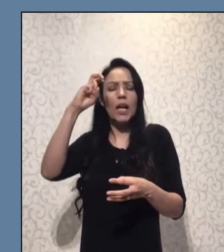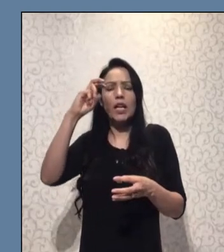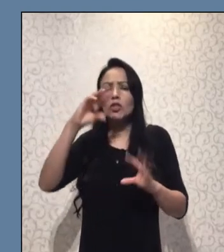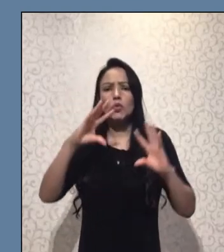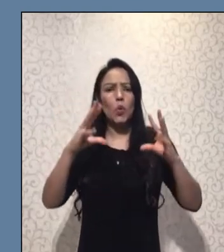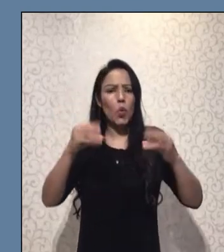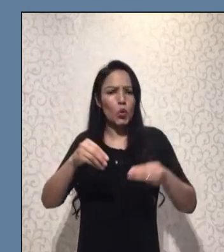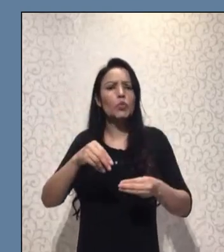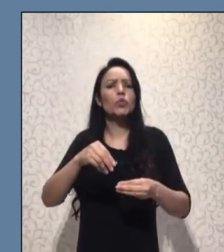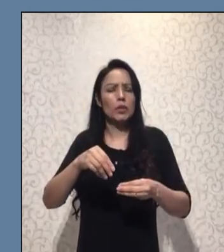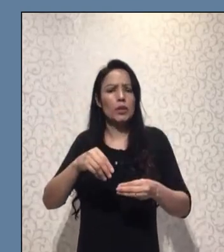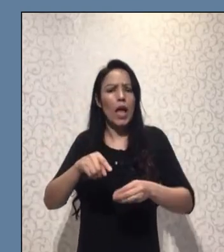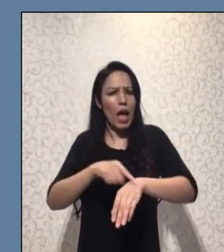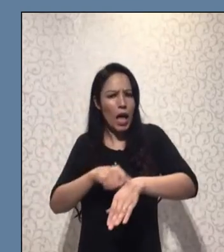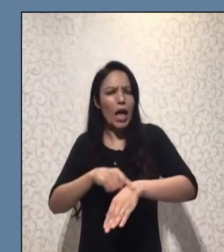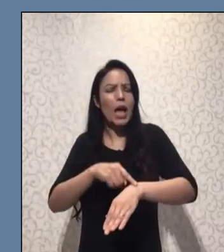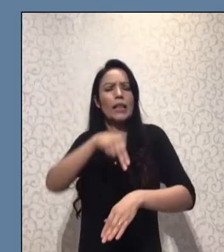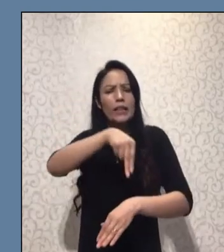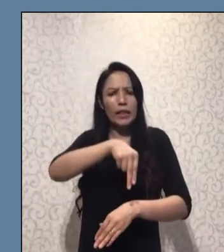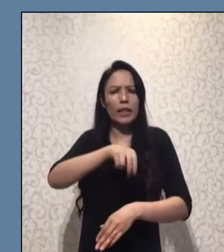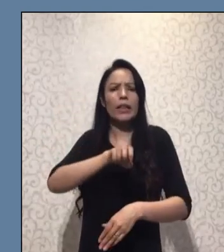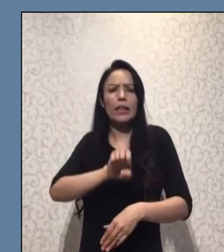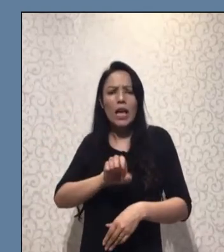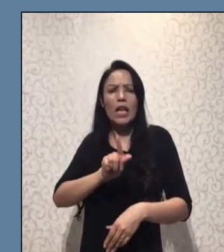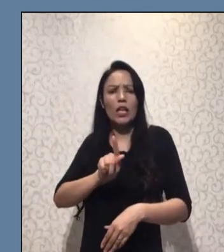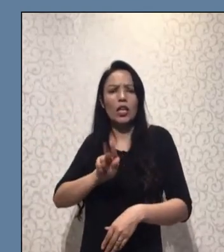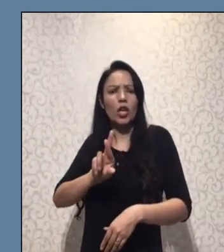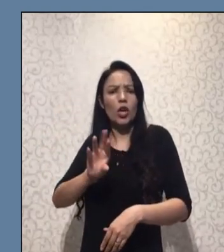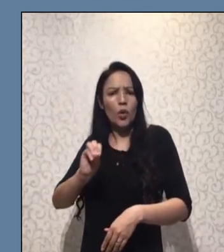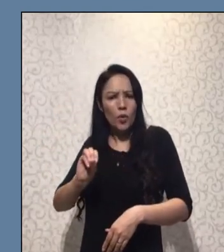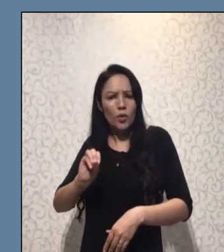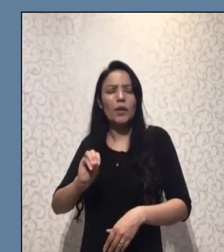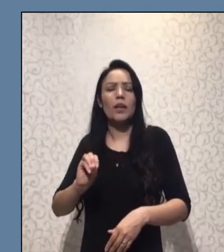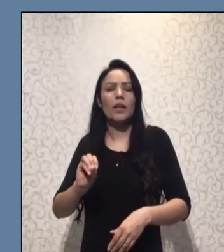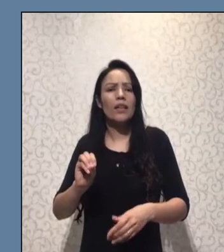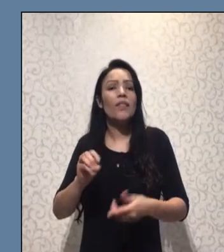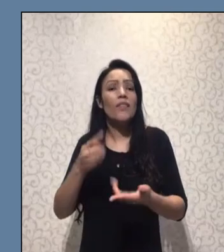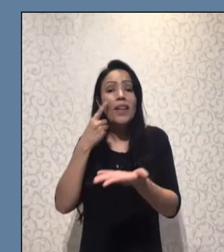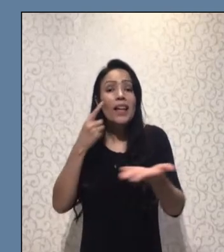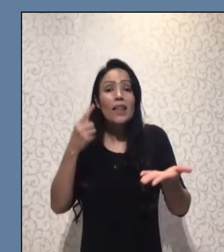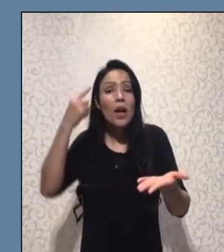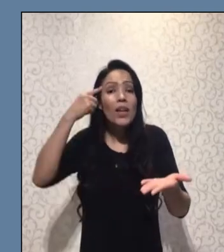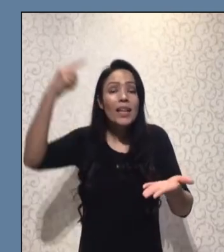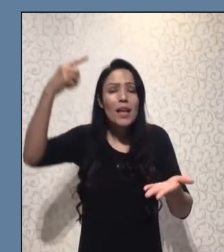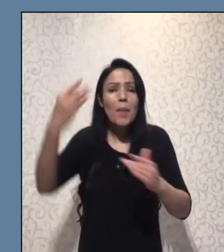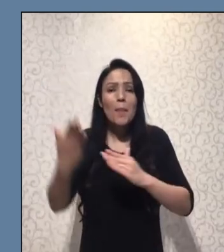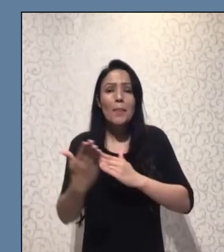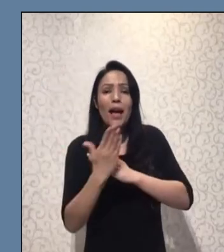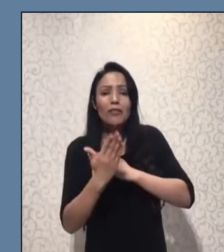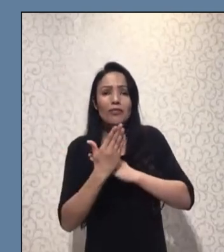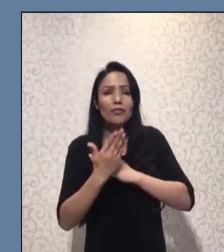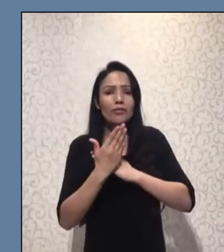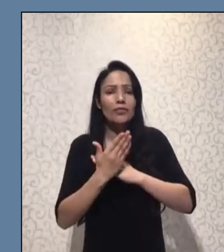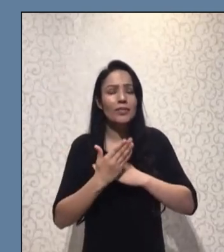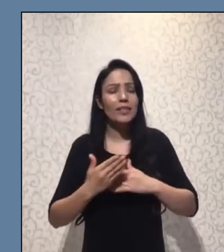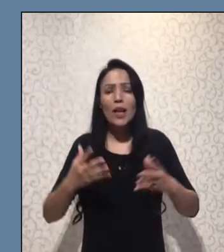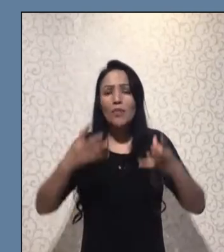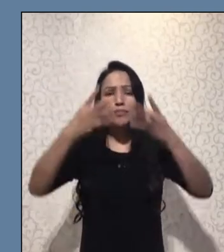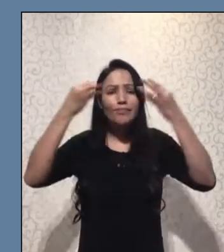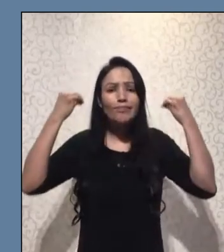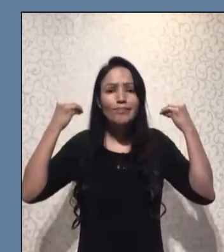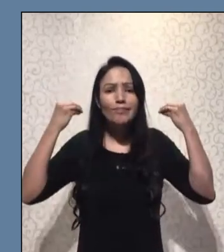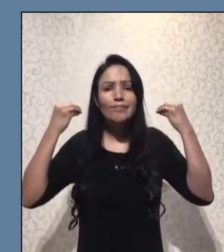jornal. Espero lembrar até o final, talvez alguém que esteja assistindo. Vamos ver se alguém aqui no chat... Manelik, eu vou